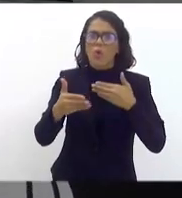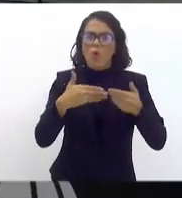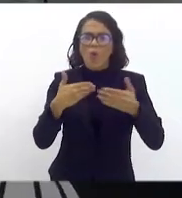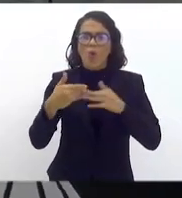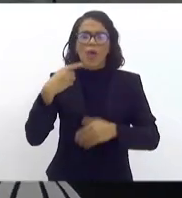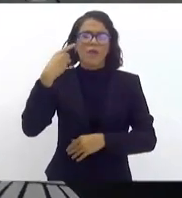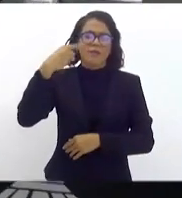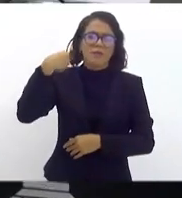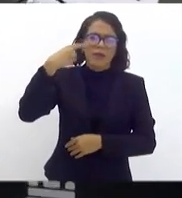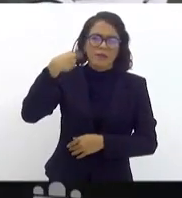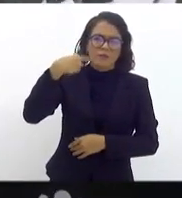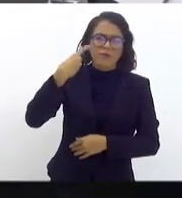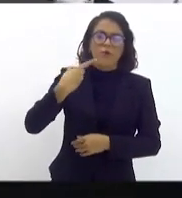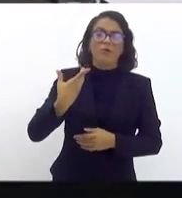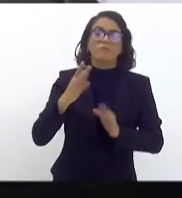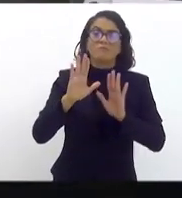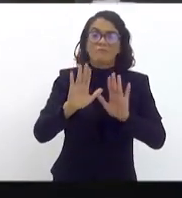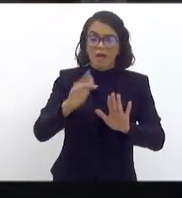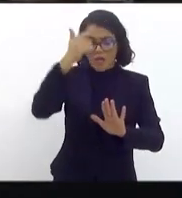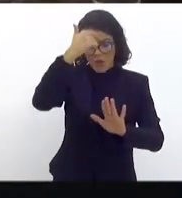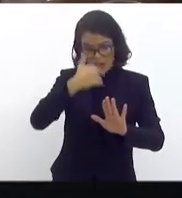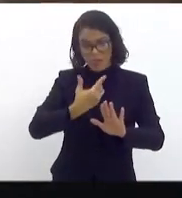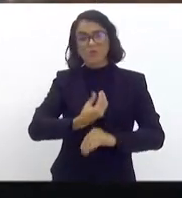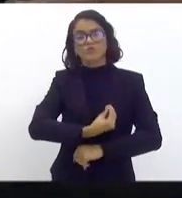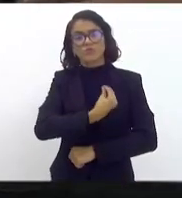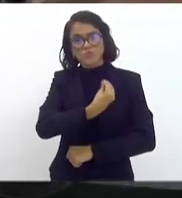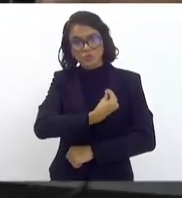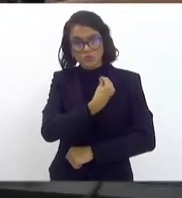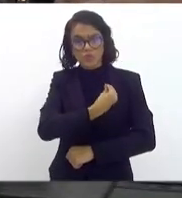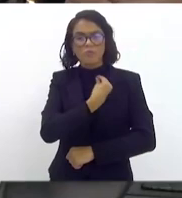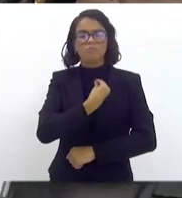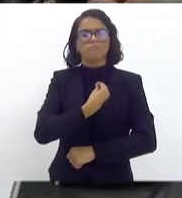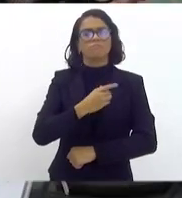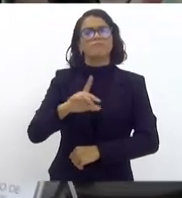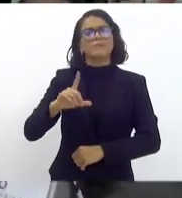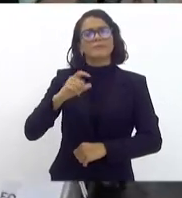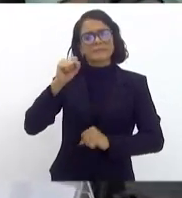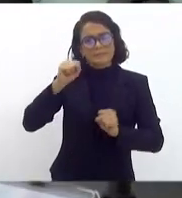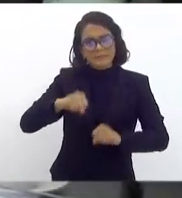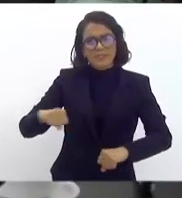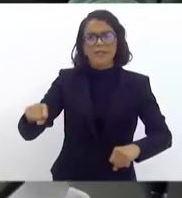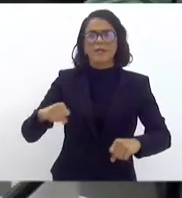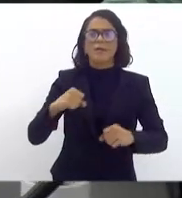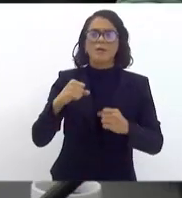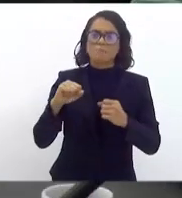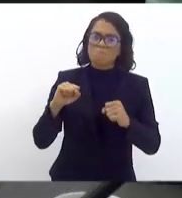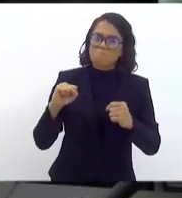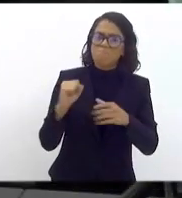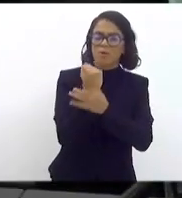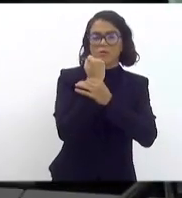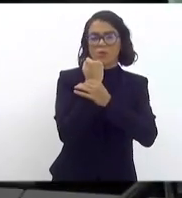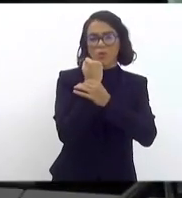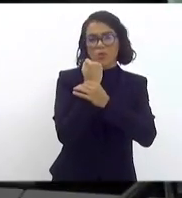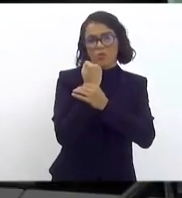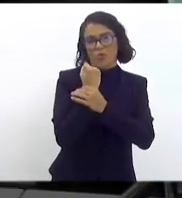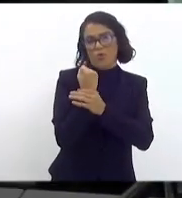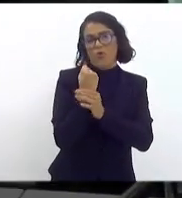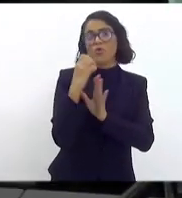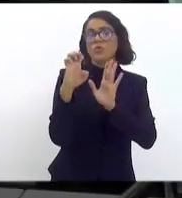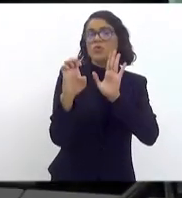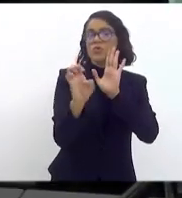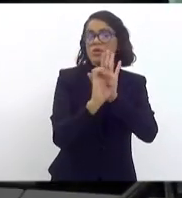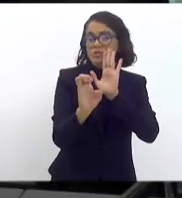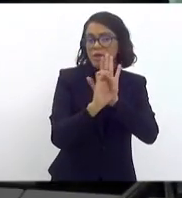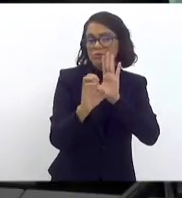qualquer profissional da advocacia. Aqui estou escudado nos termos do Estatuto da Advocacia